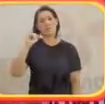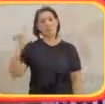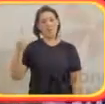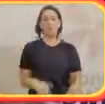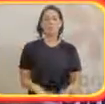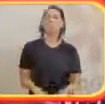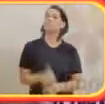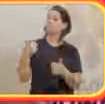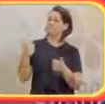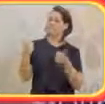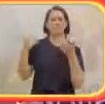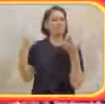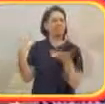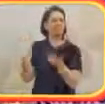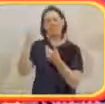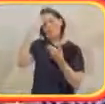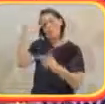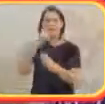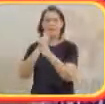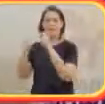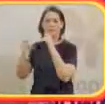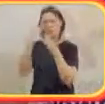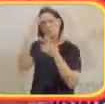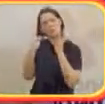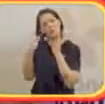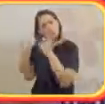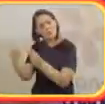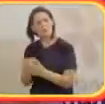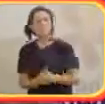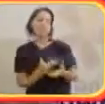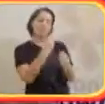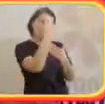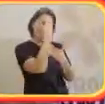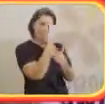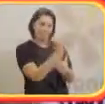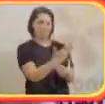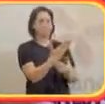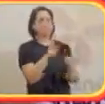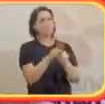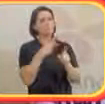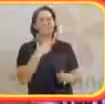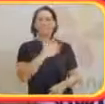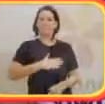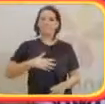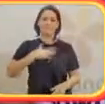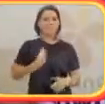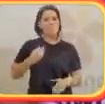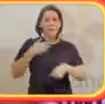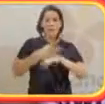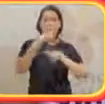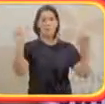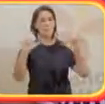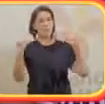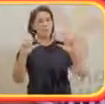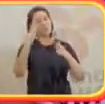@dududocavacooficial. Então, valeu pela sua entrevista, obrigada por tudo. Muito obrigado, estou muito feliz de participar